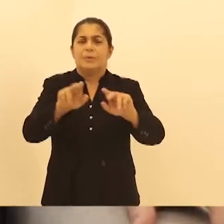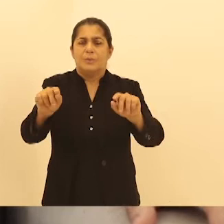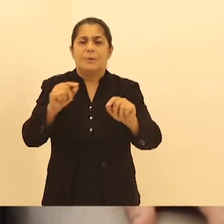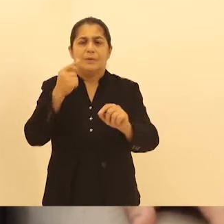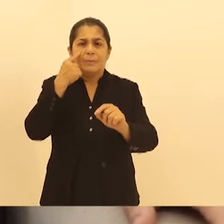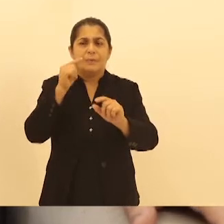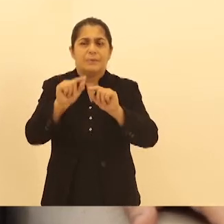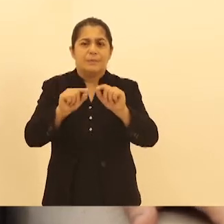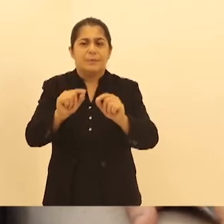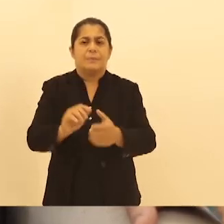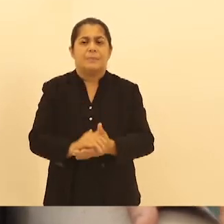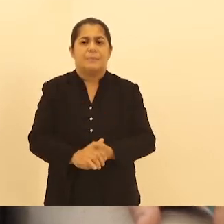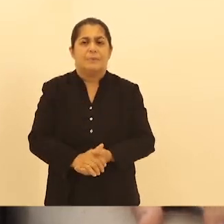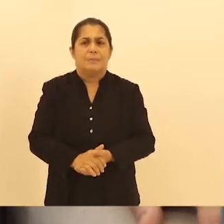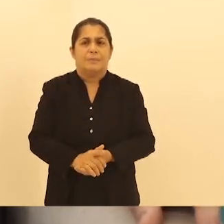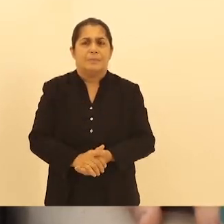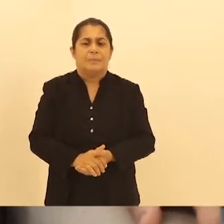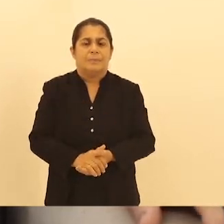participar